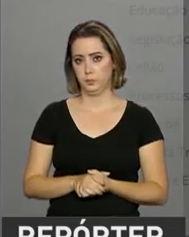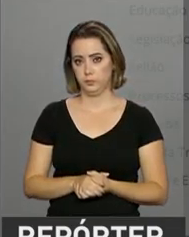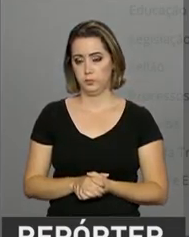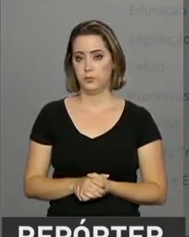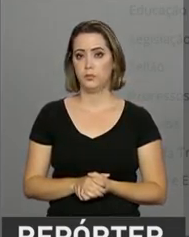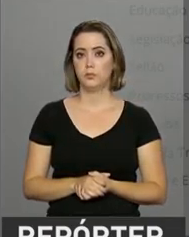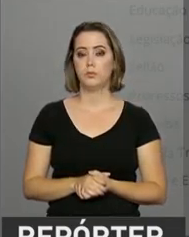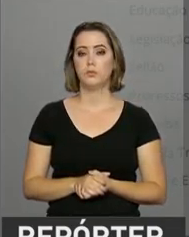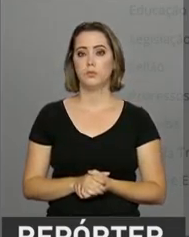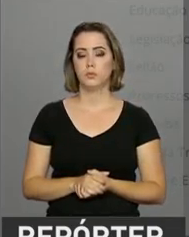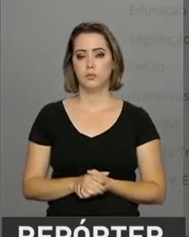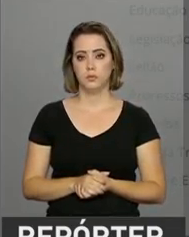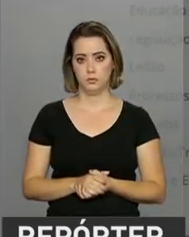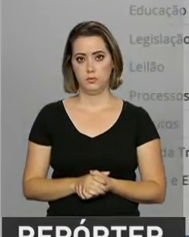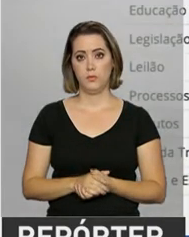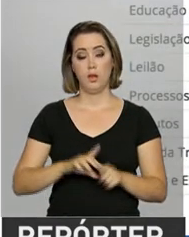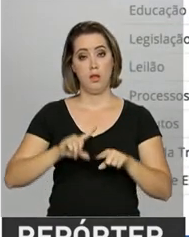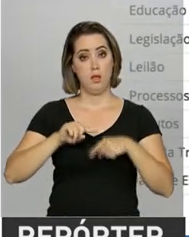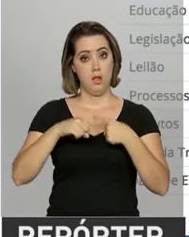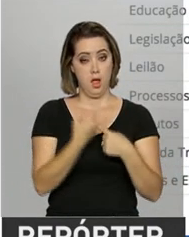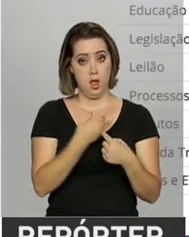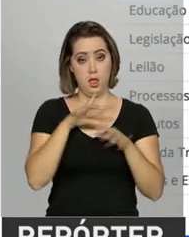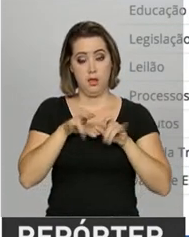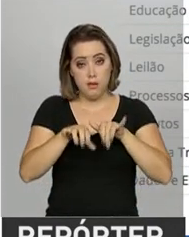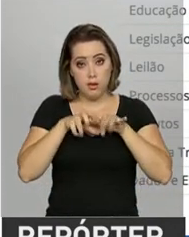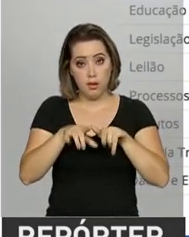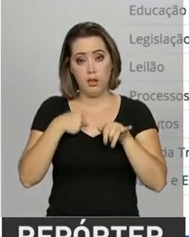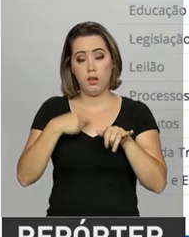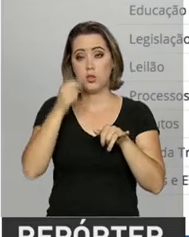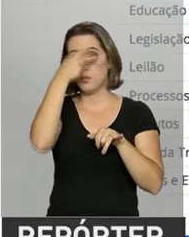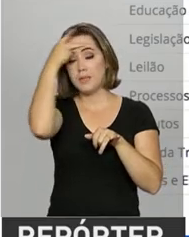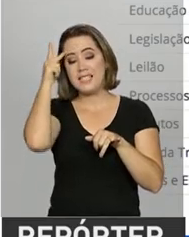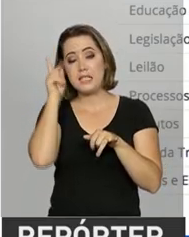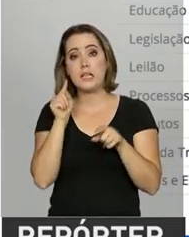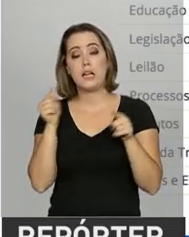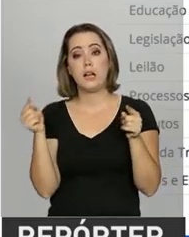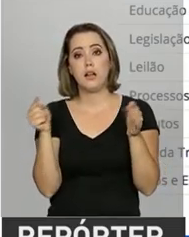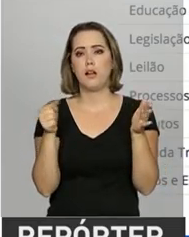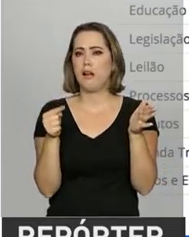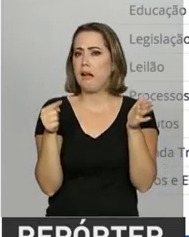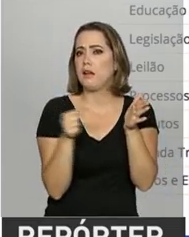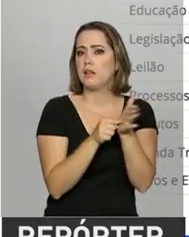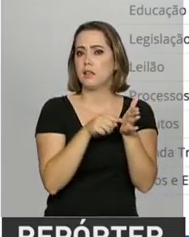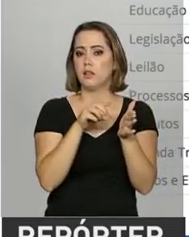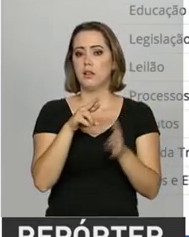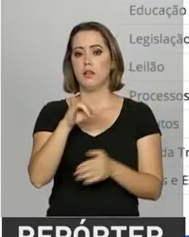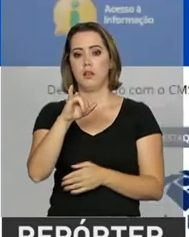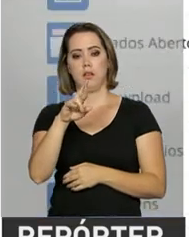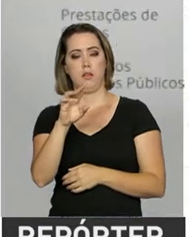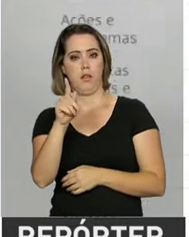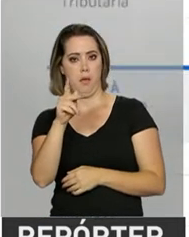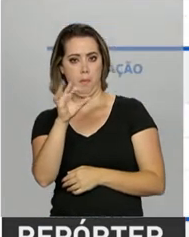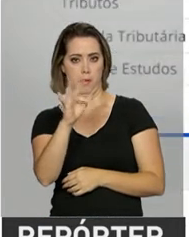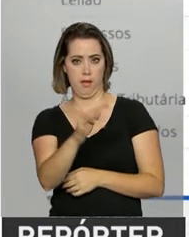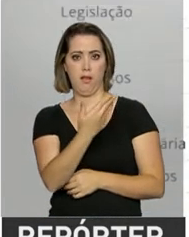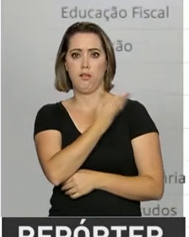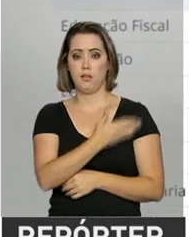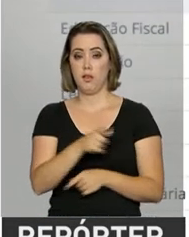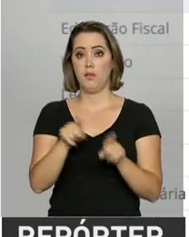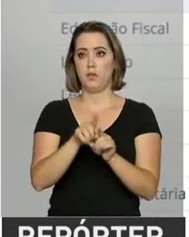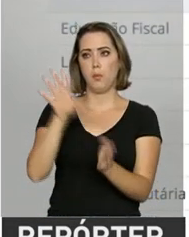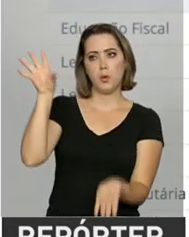www.cec.com.br of ponto br na página o contribuinte deve clicar na seção e rtf 2017 e em